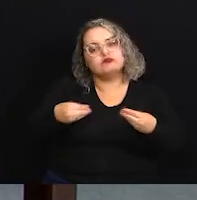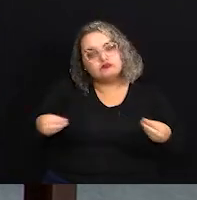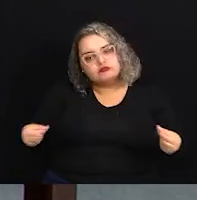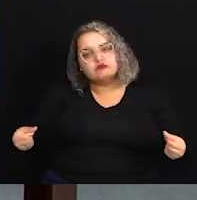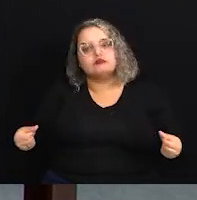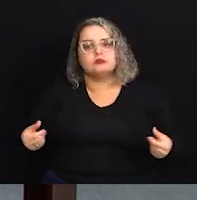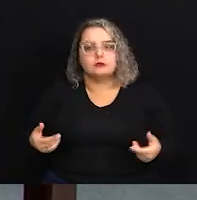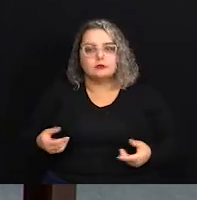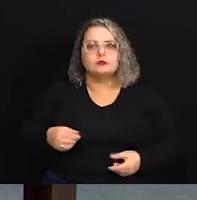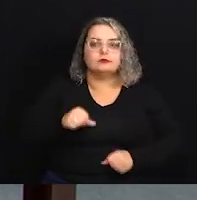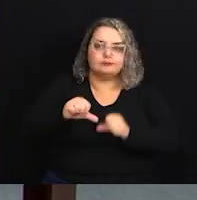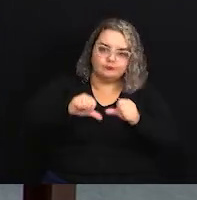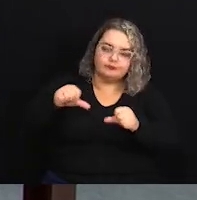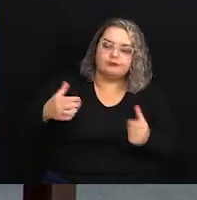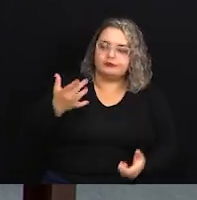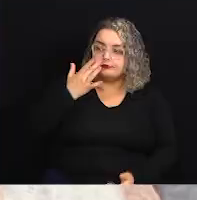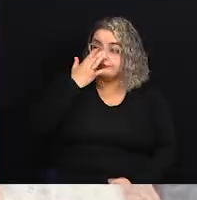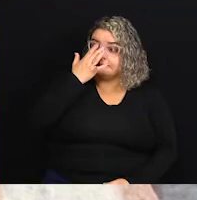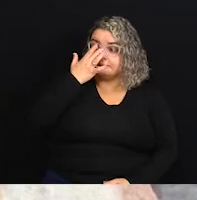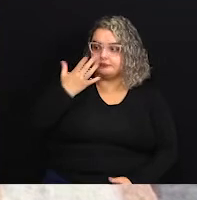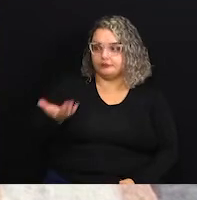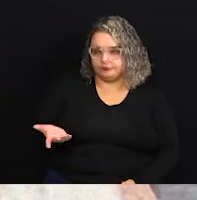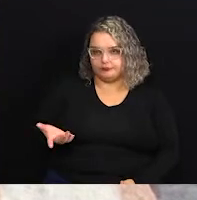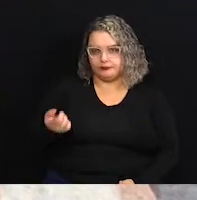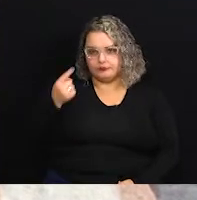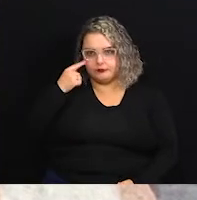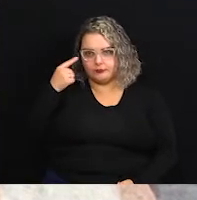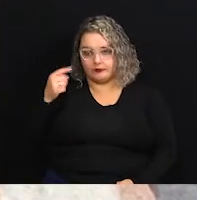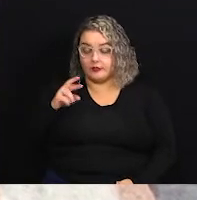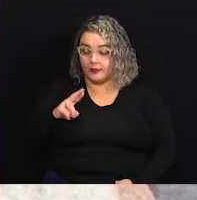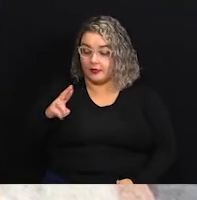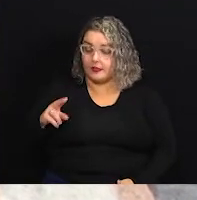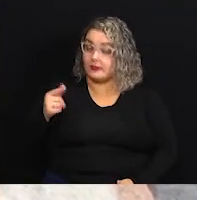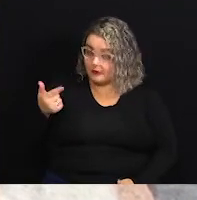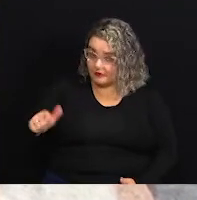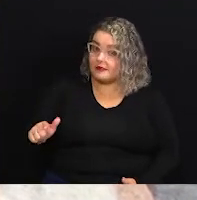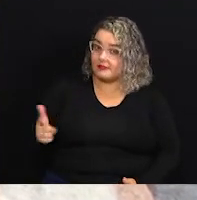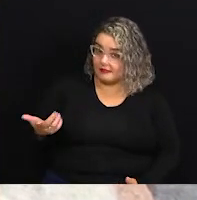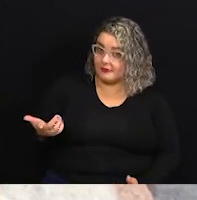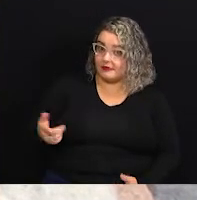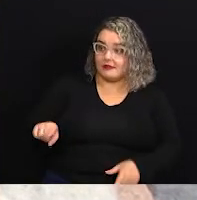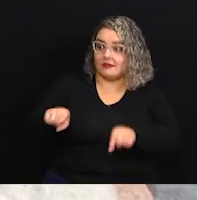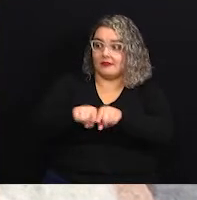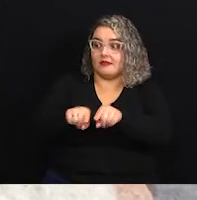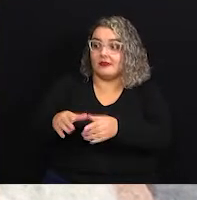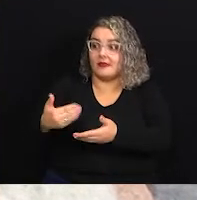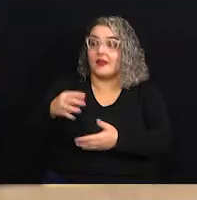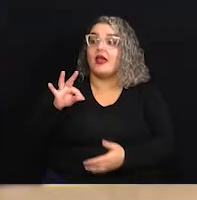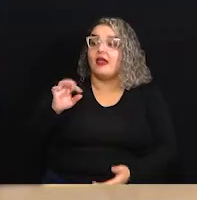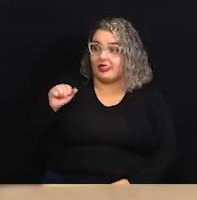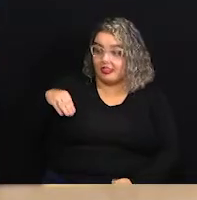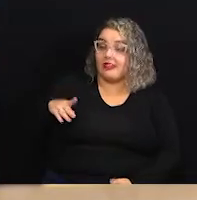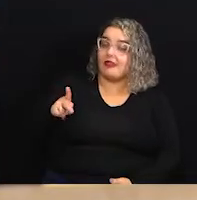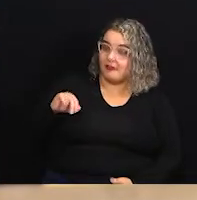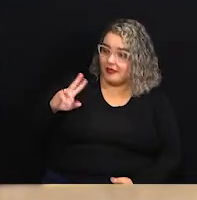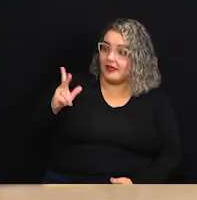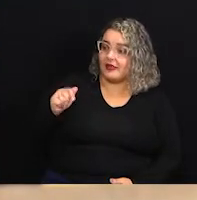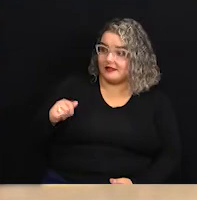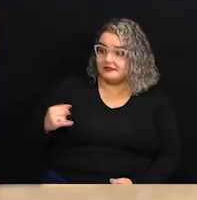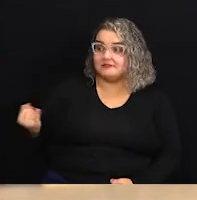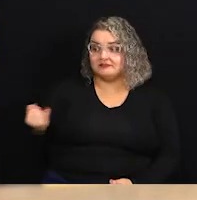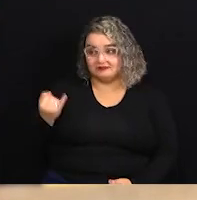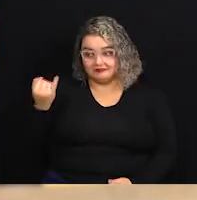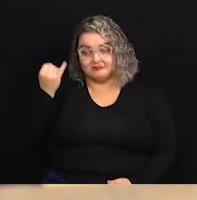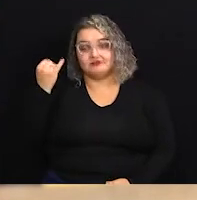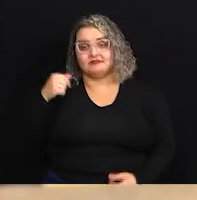reusando, ele vai sendo transformado. E essa pegada dos R's vai além. Ela também coleta tampinhas que servem